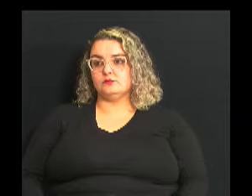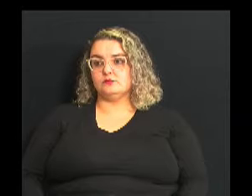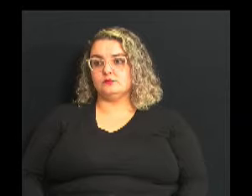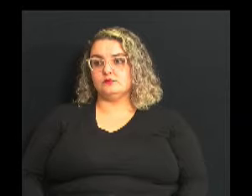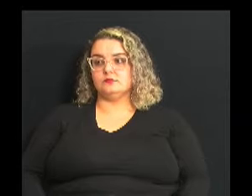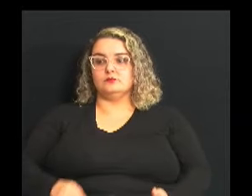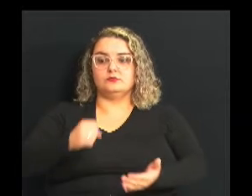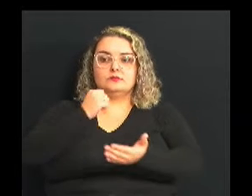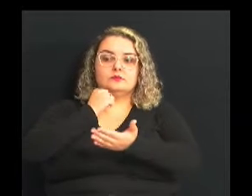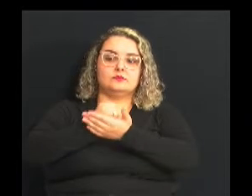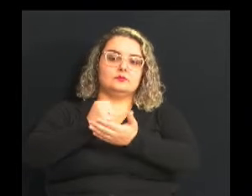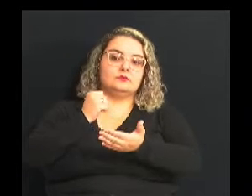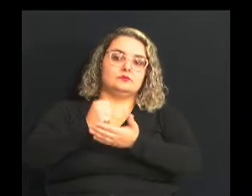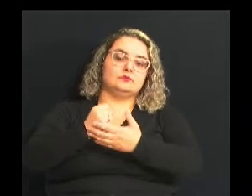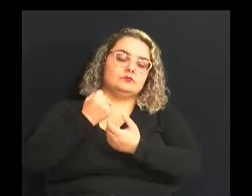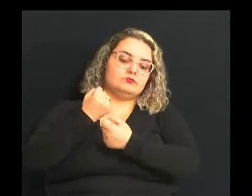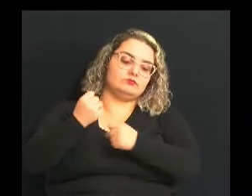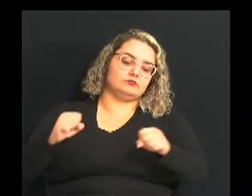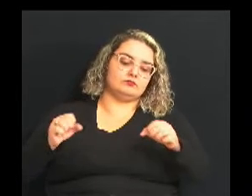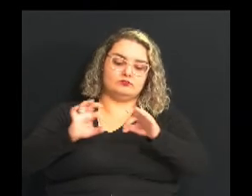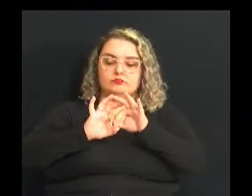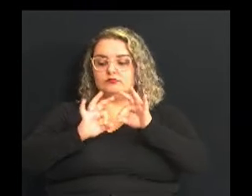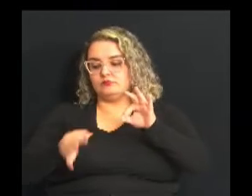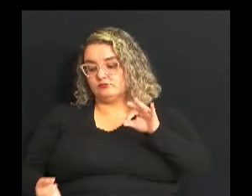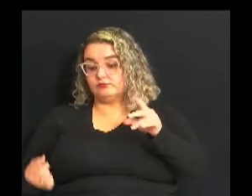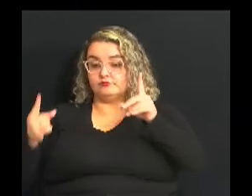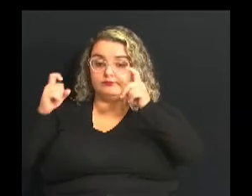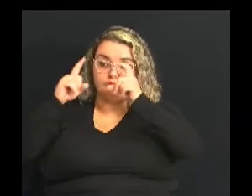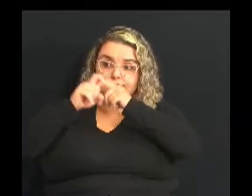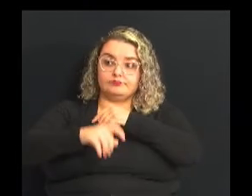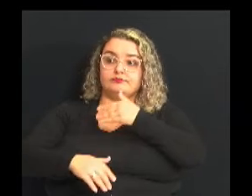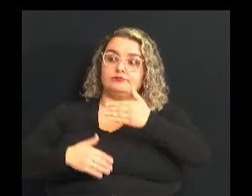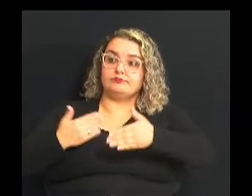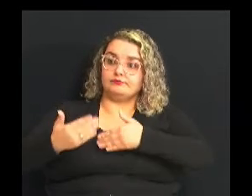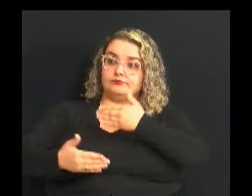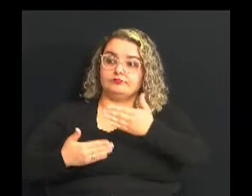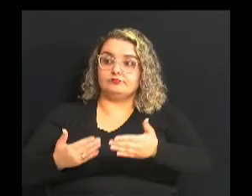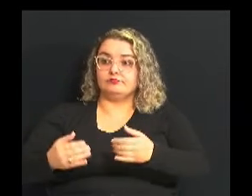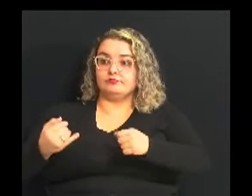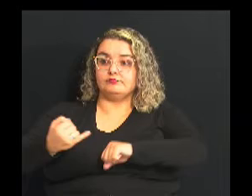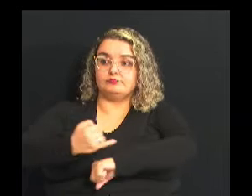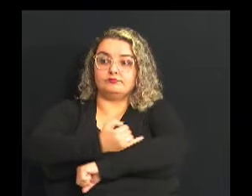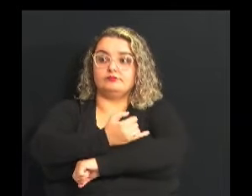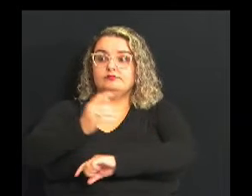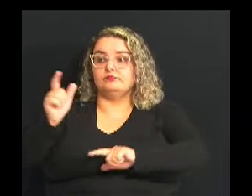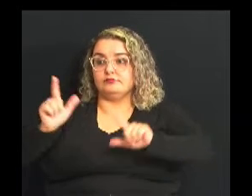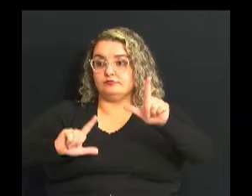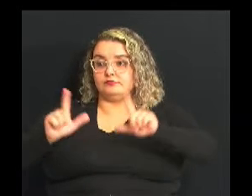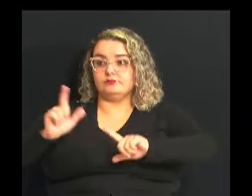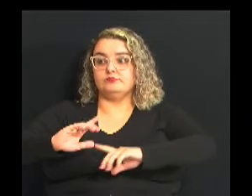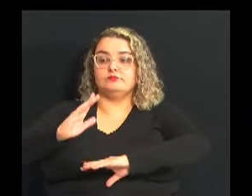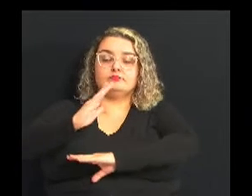longos, grandes, complexos, que vão desde infraestrutura da TV Câmara,